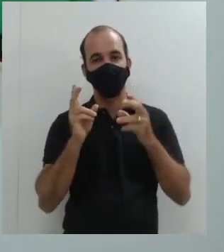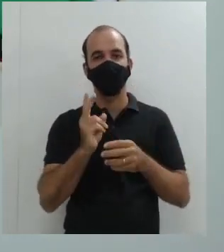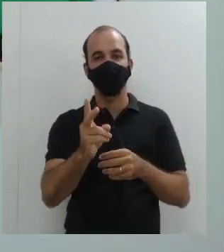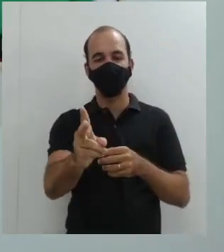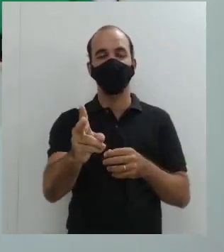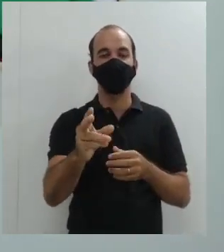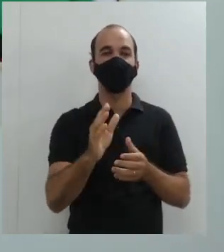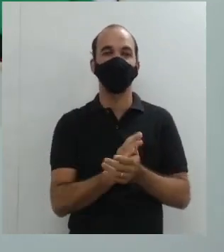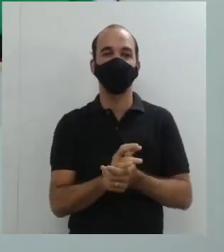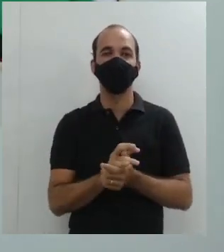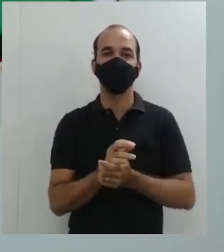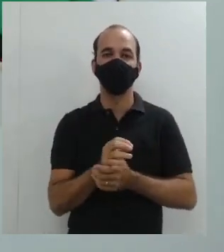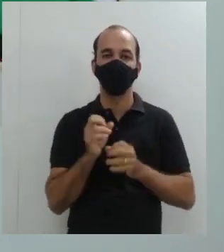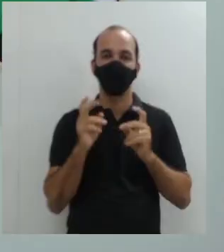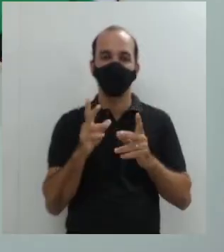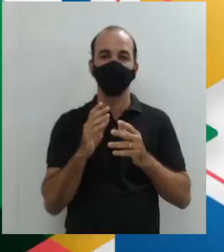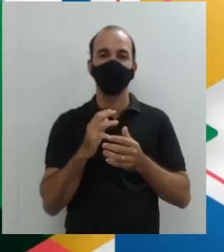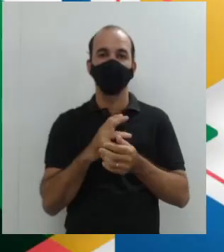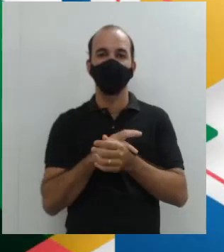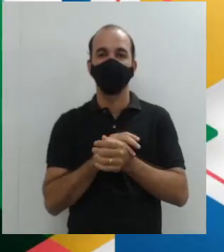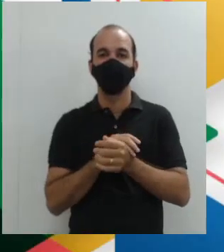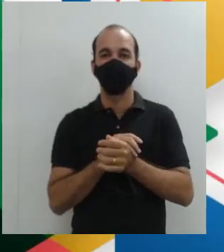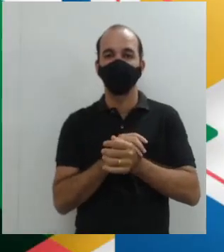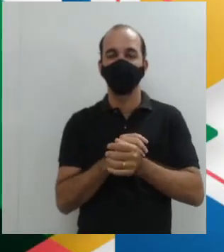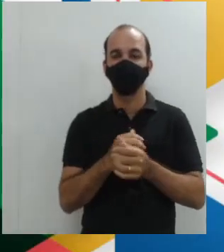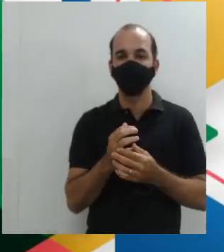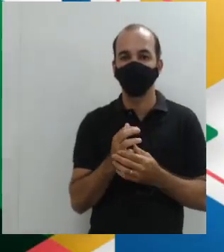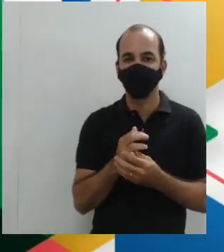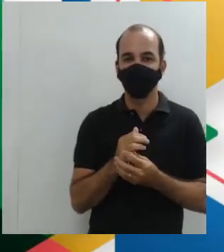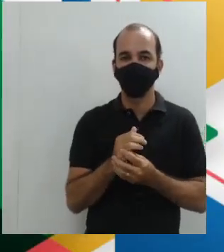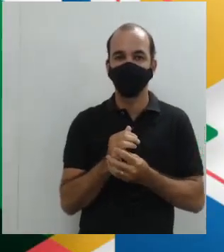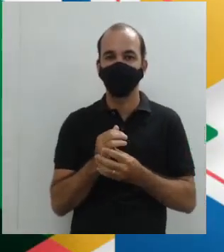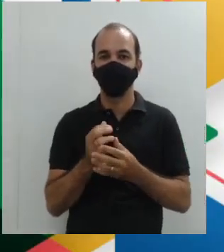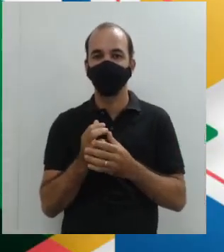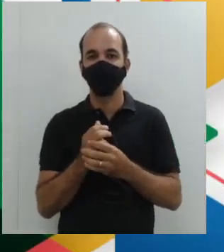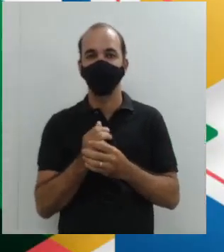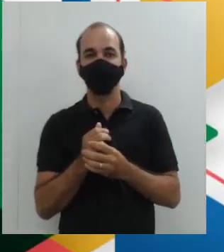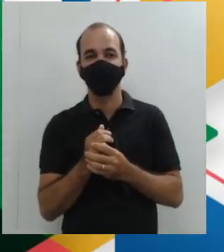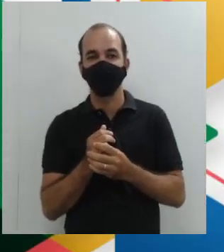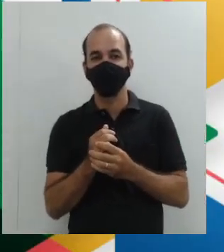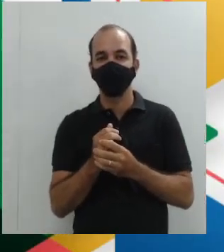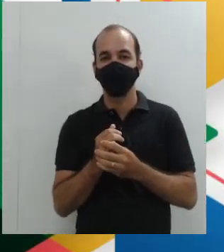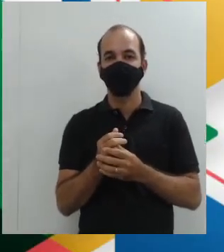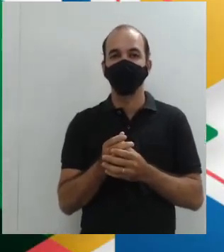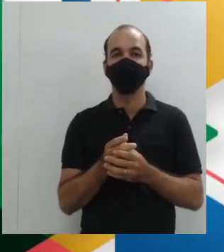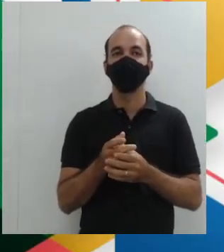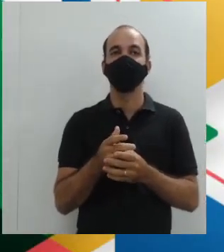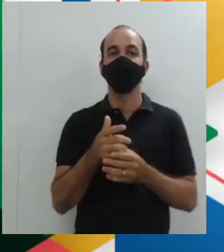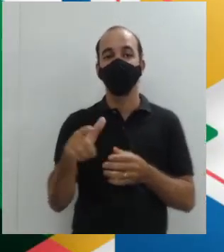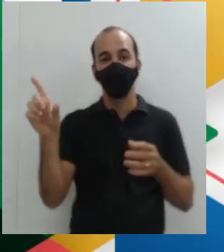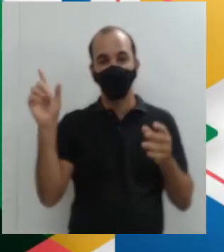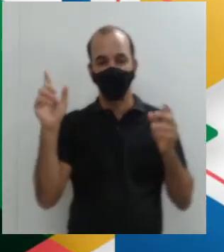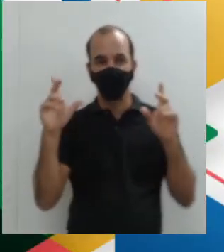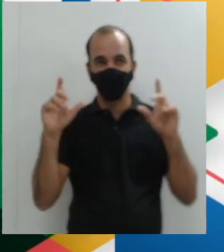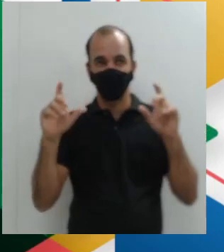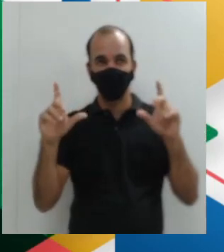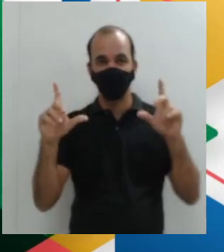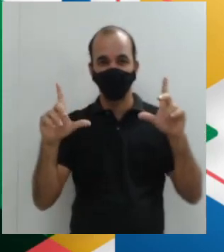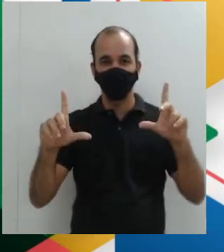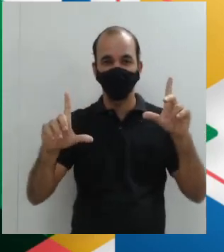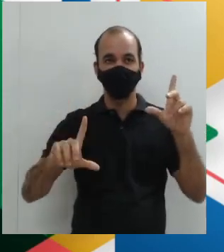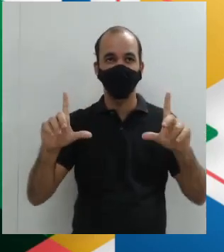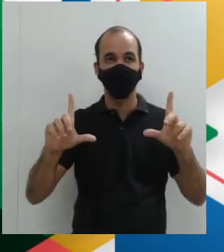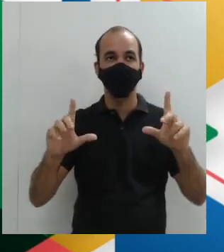beleza? Robertão vai cortar para a tela geral, ó, e aí a gente tem a próxima tela para você. Vê bem,